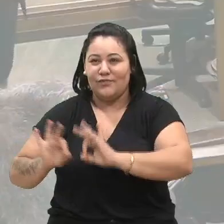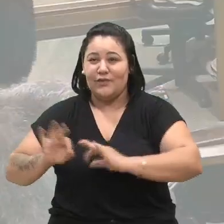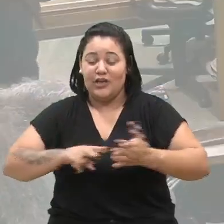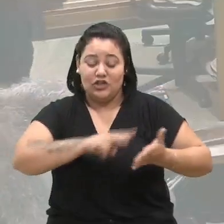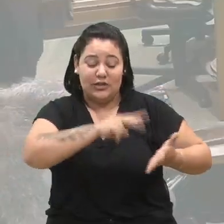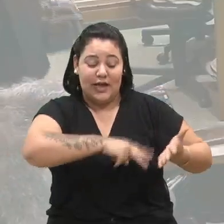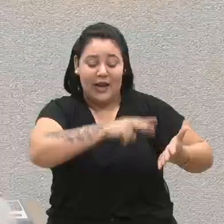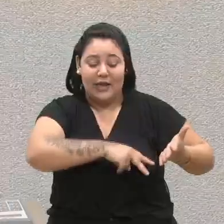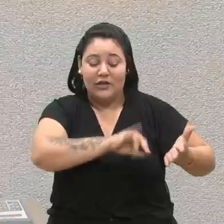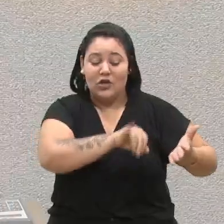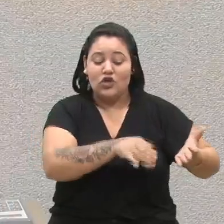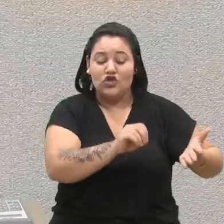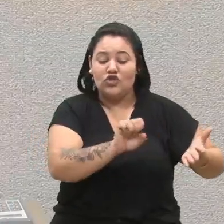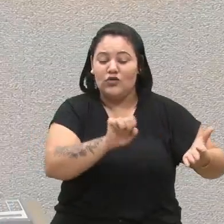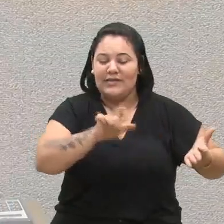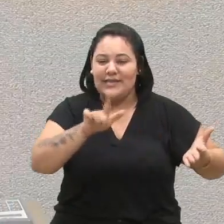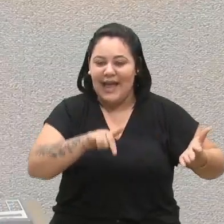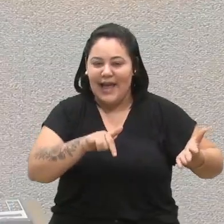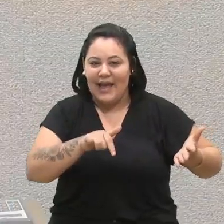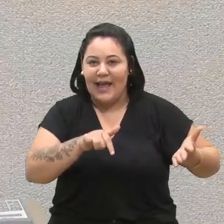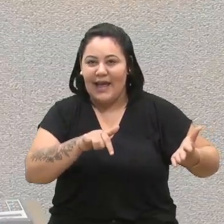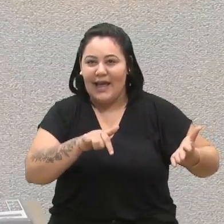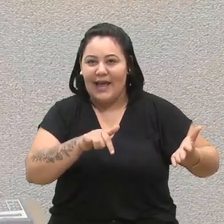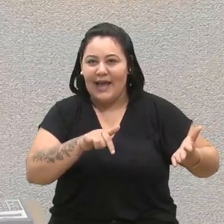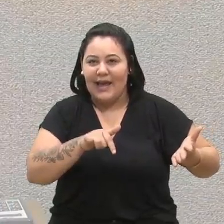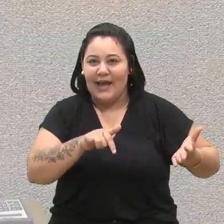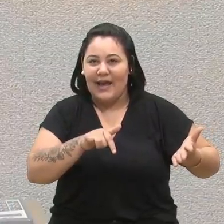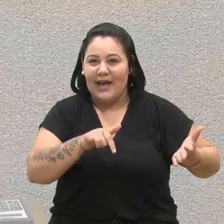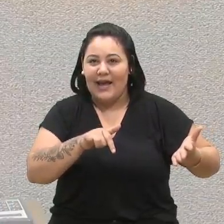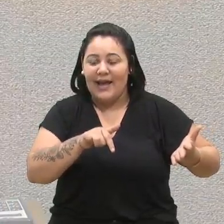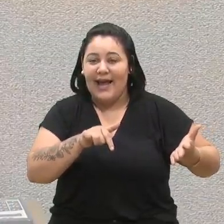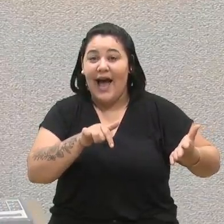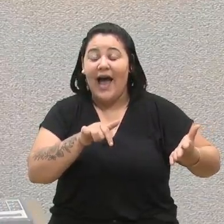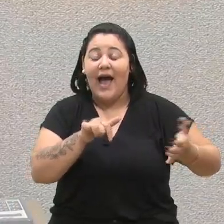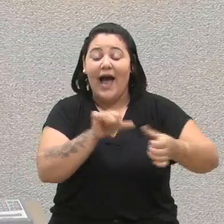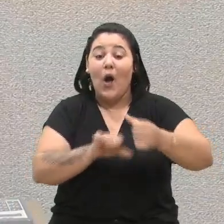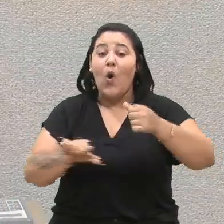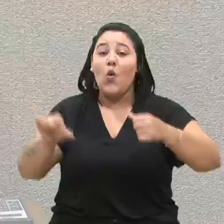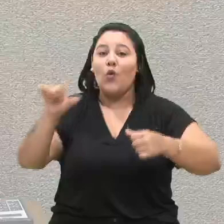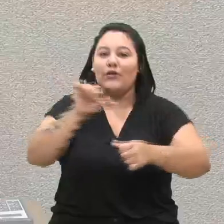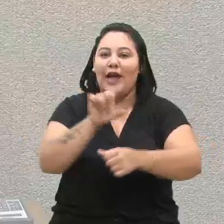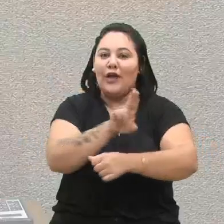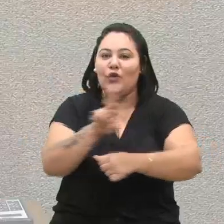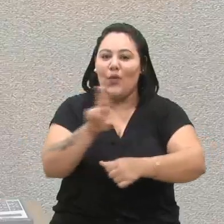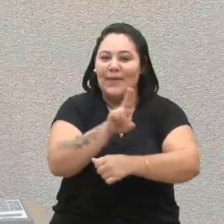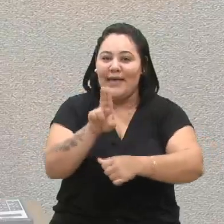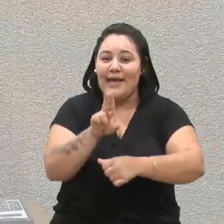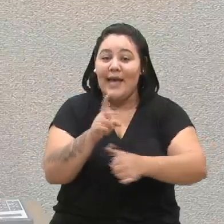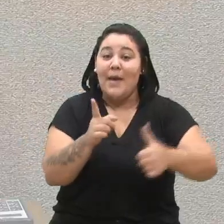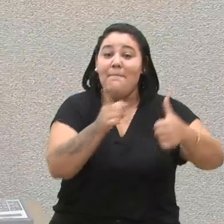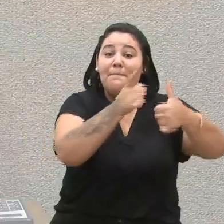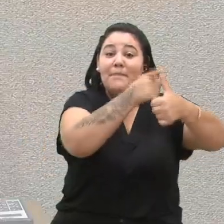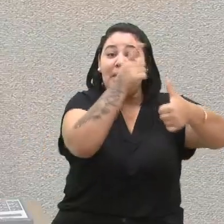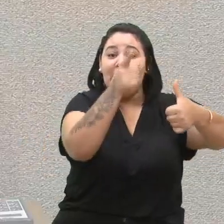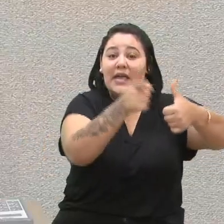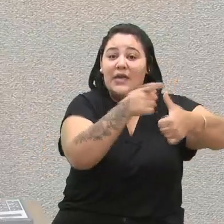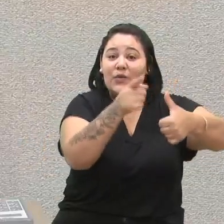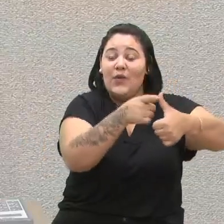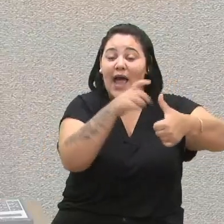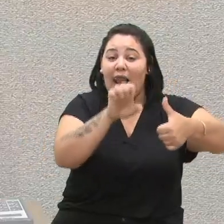José Leonir Tauf ainda, mas o nome é Leonir José Tauf. Então, quero que fique isso